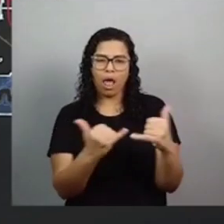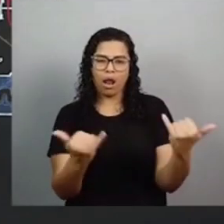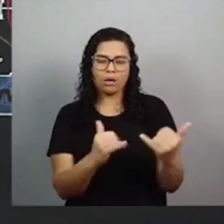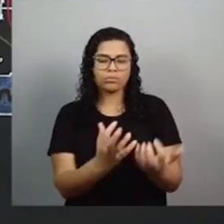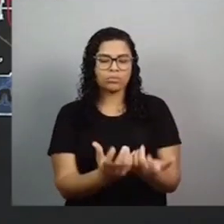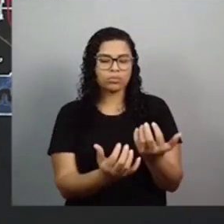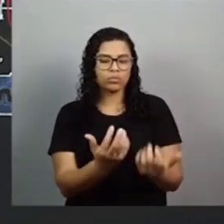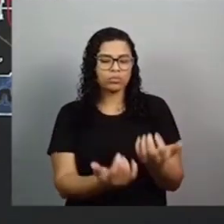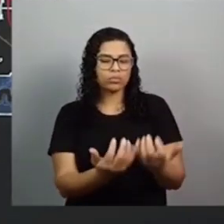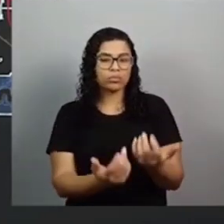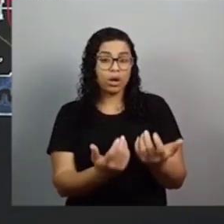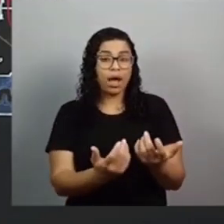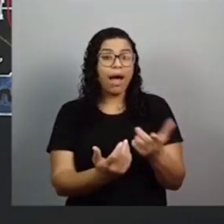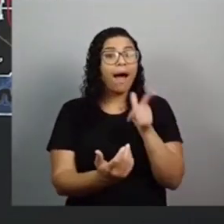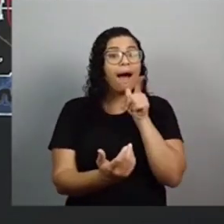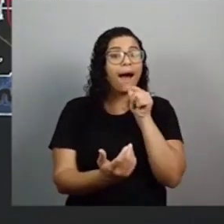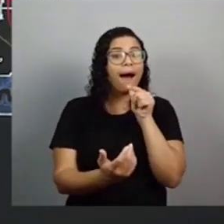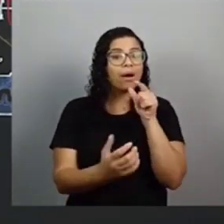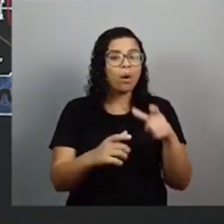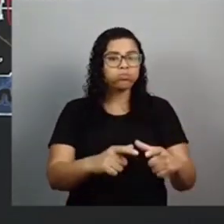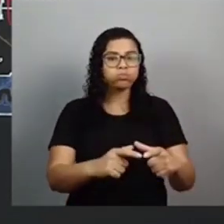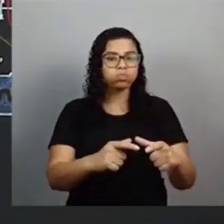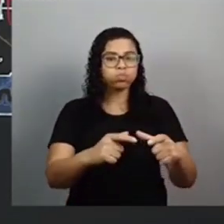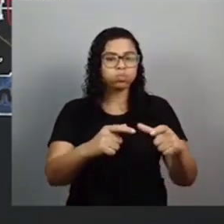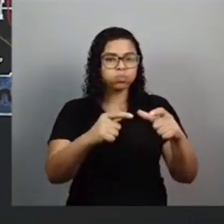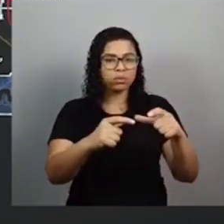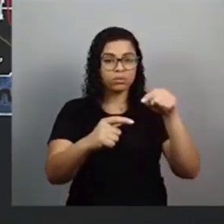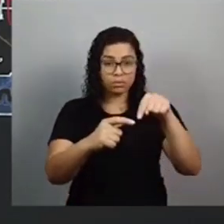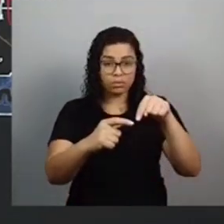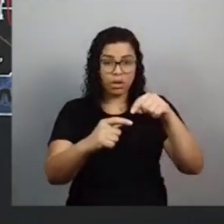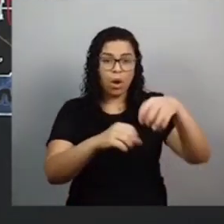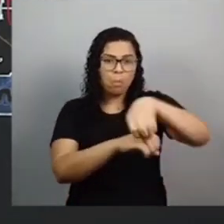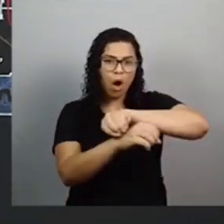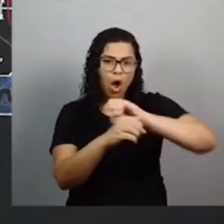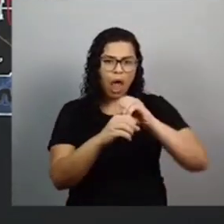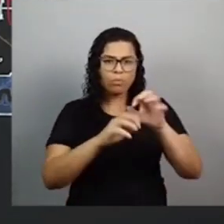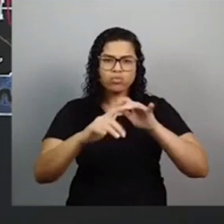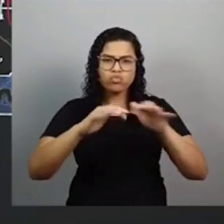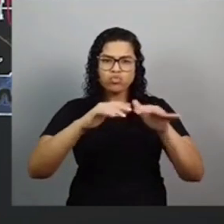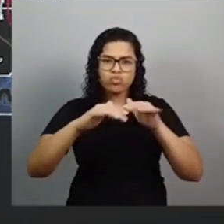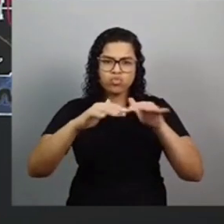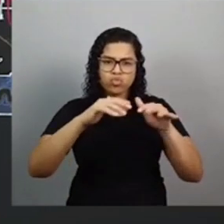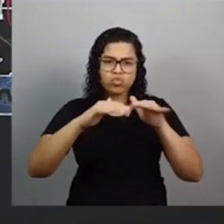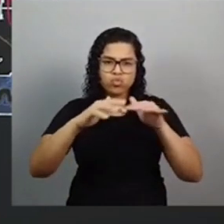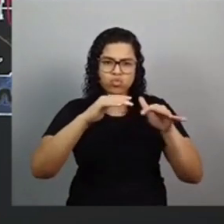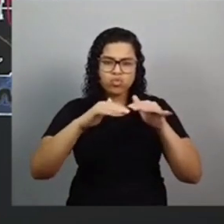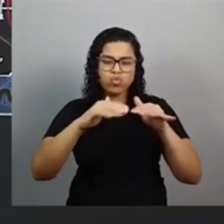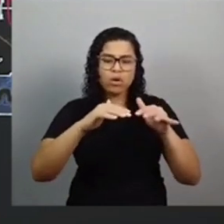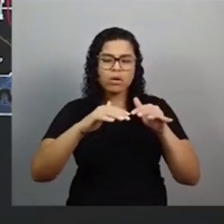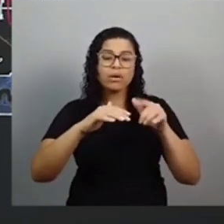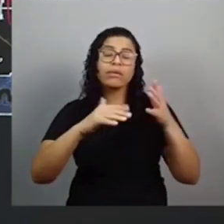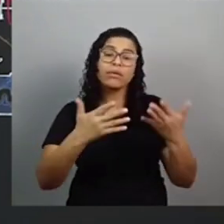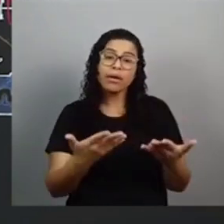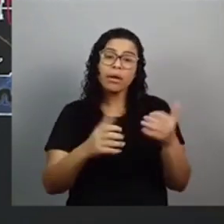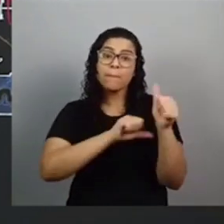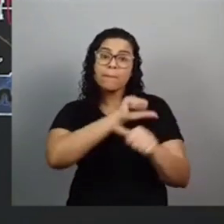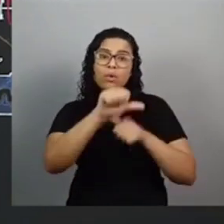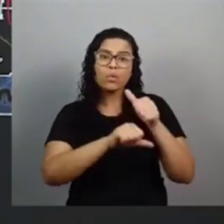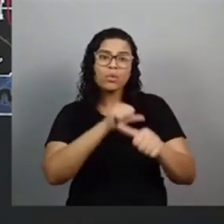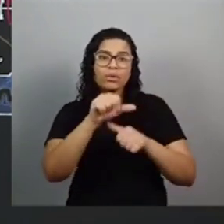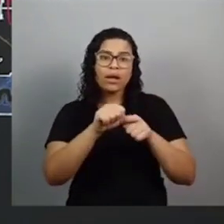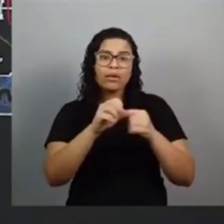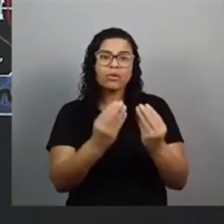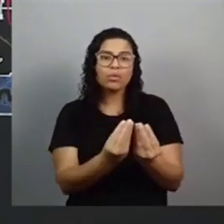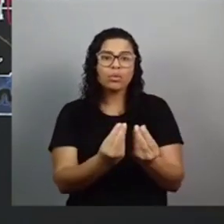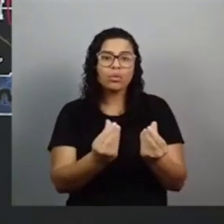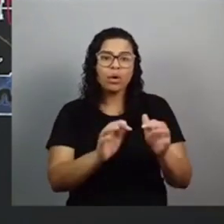calor para essa água. Molécula agitando, molécula agitando, molécula agitando, vira essa água do estado líquido, ela vira